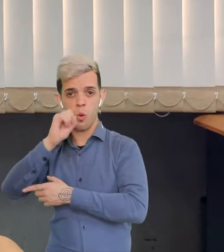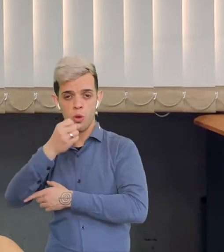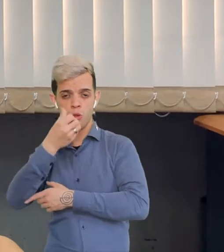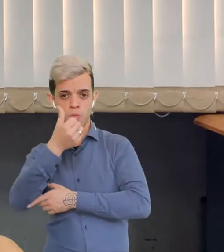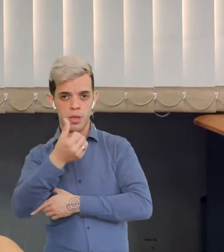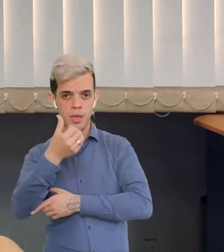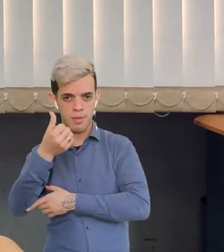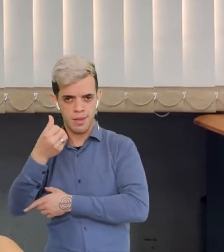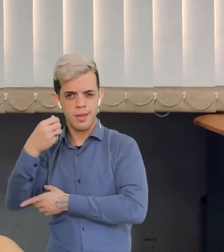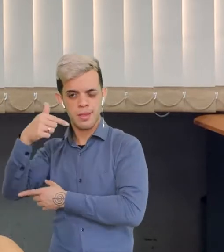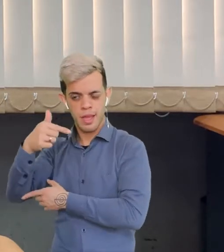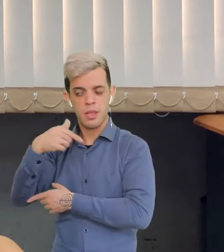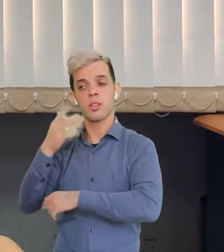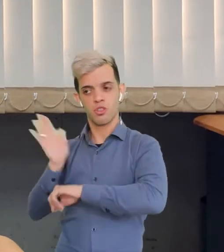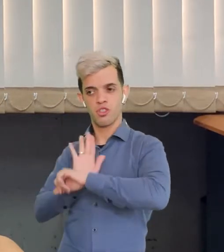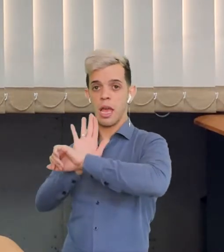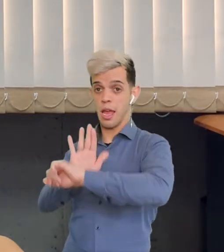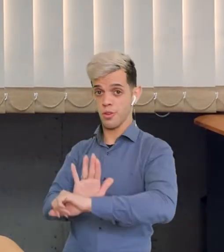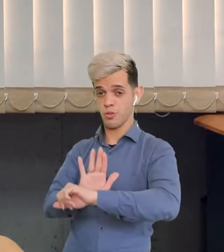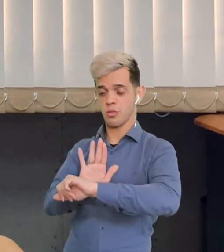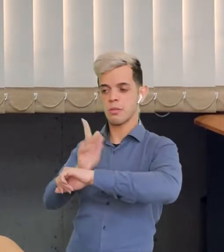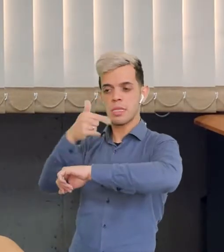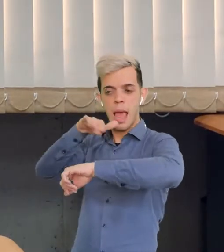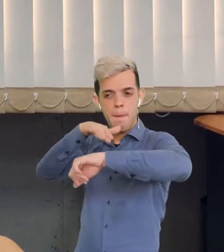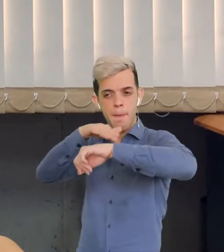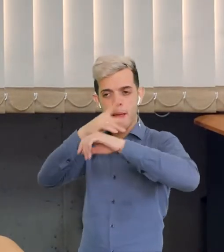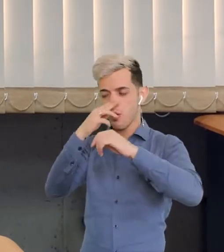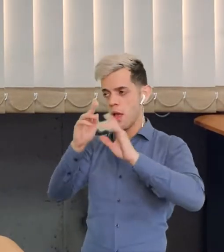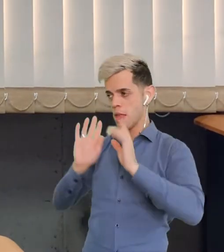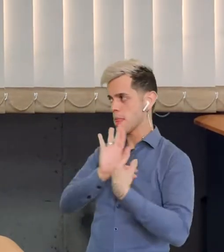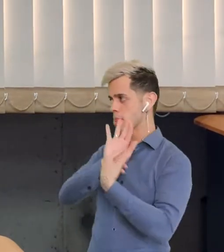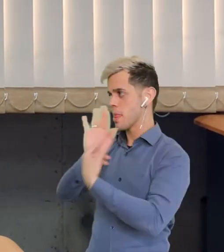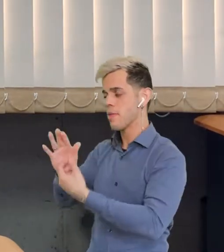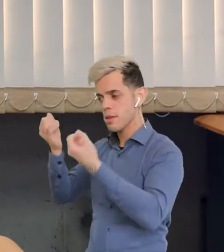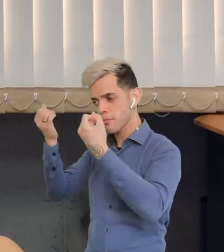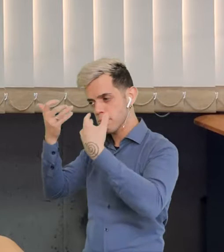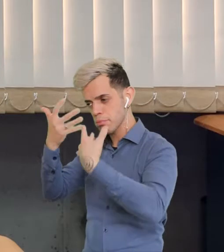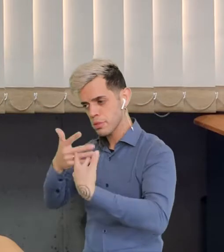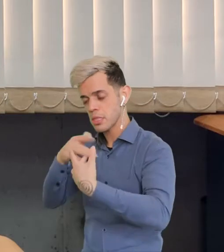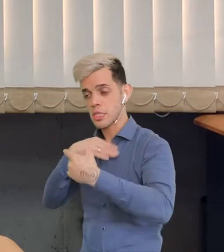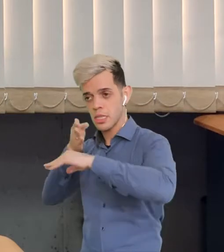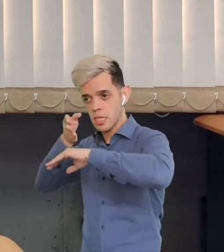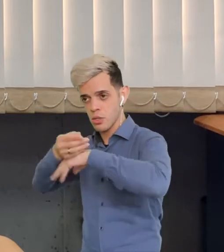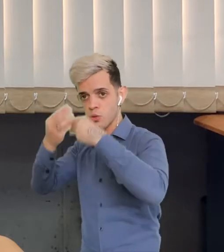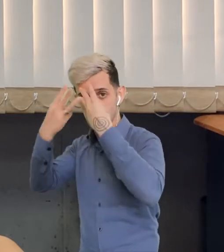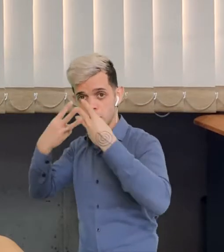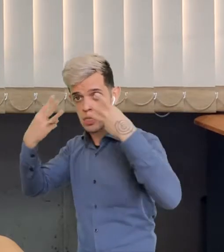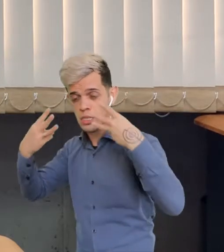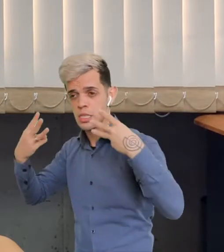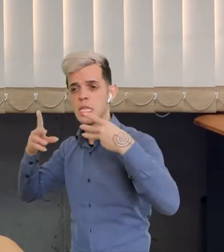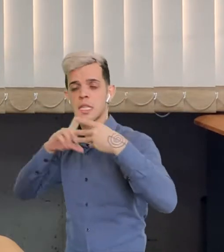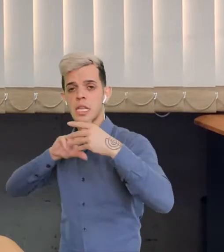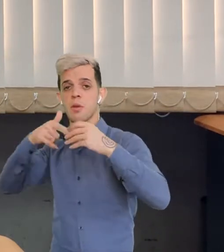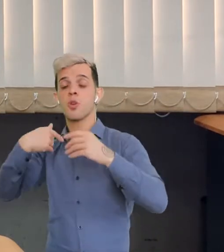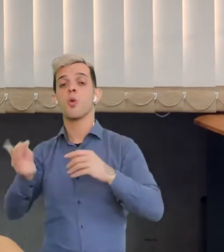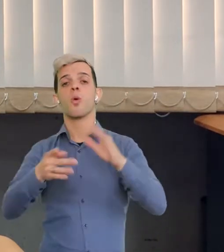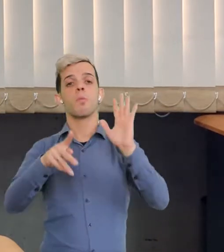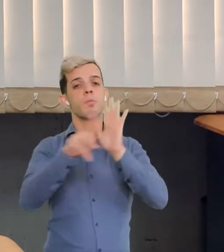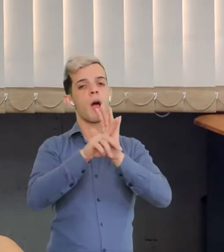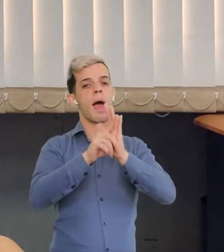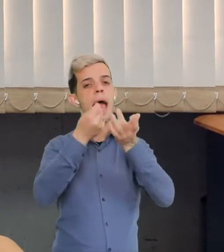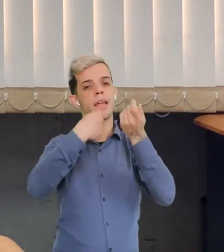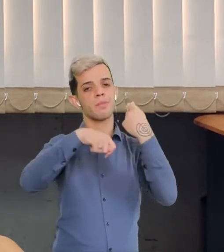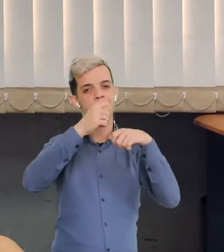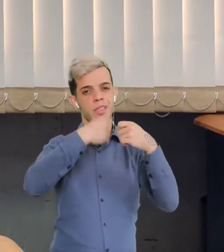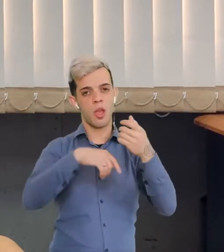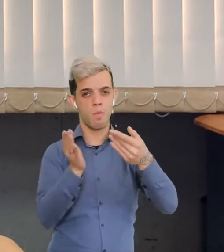3289-8667, que a gente vai auxiliar. Essa defesa apresentada através do portal de licenciamento gera um processo